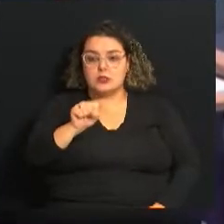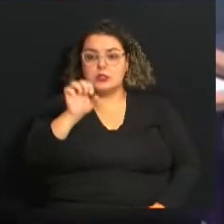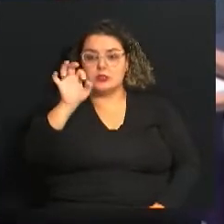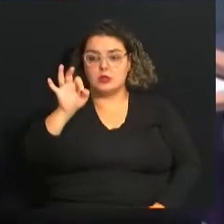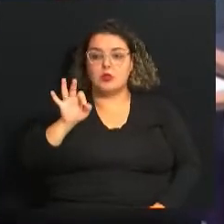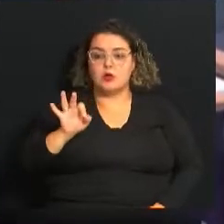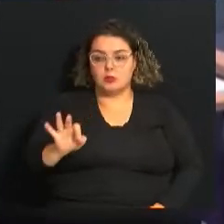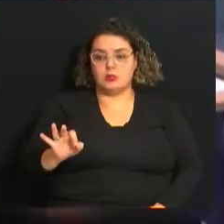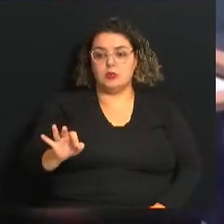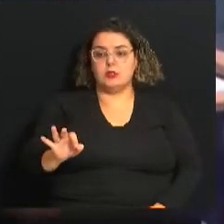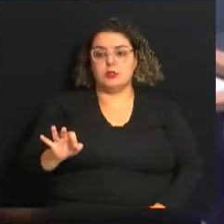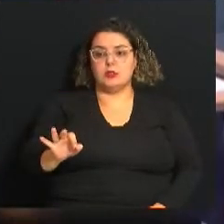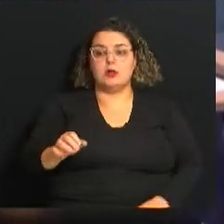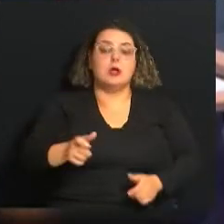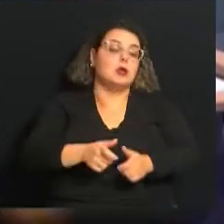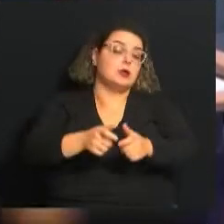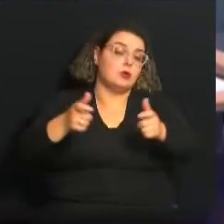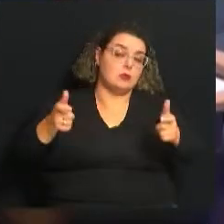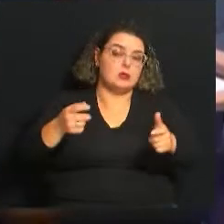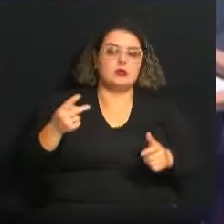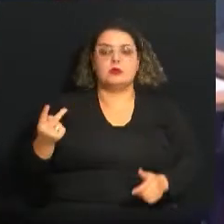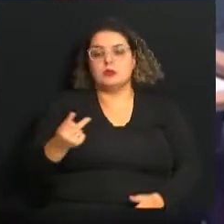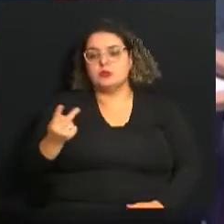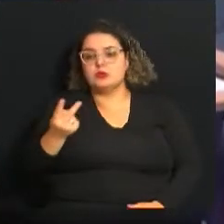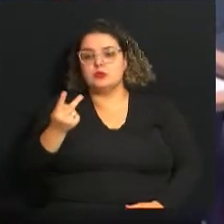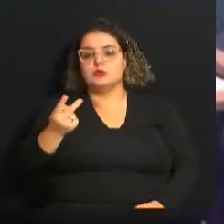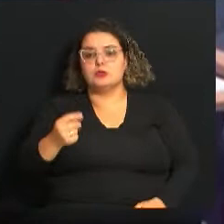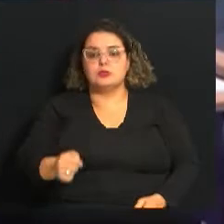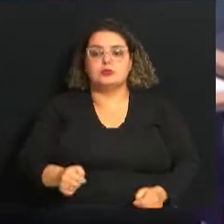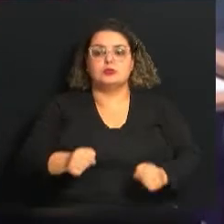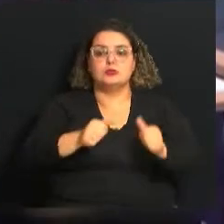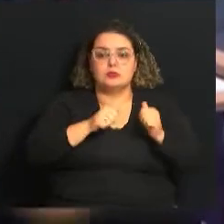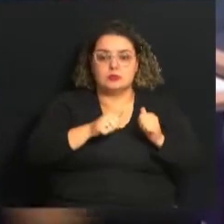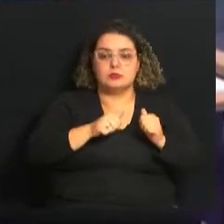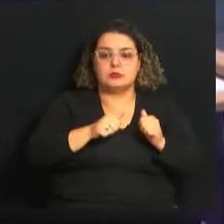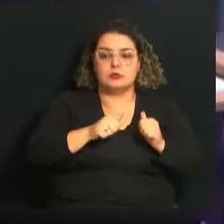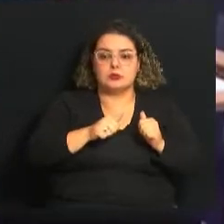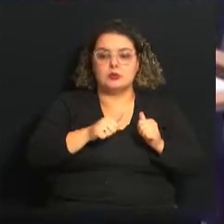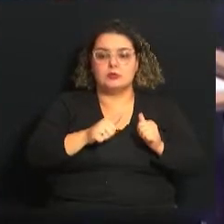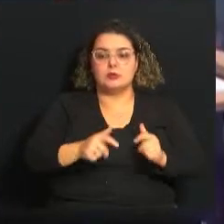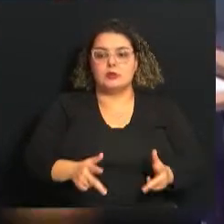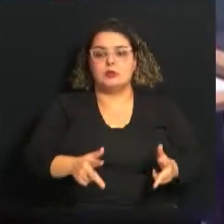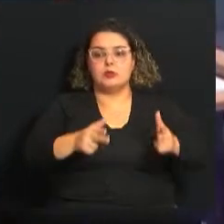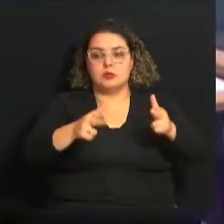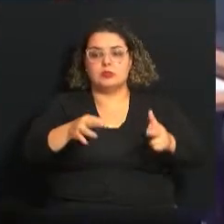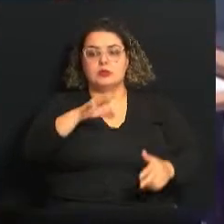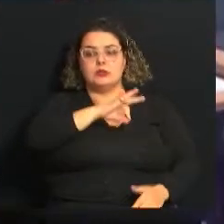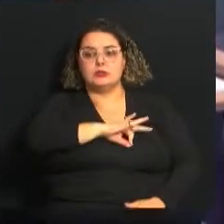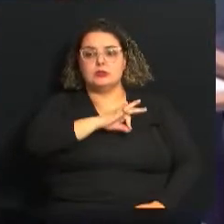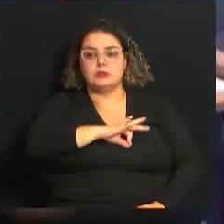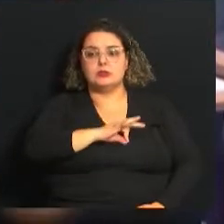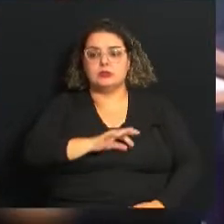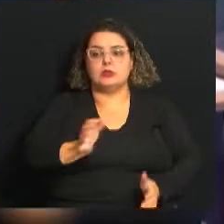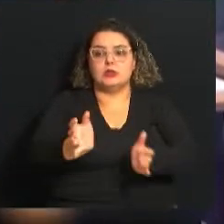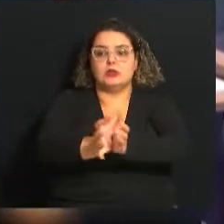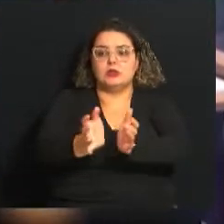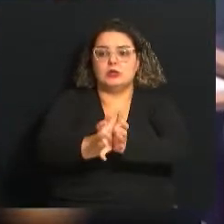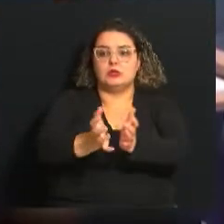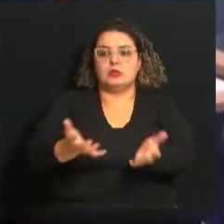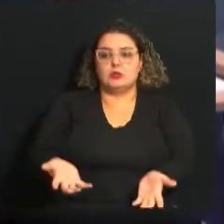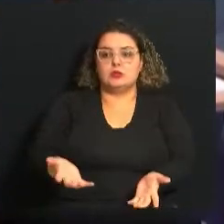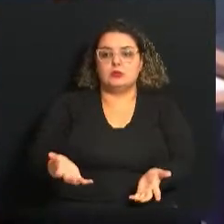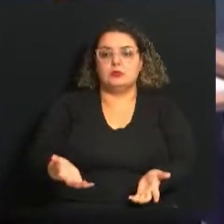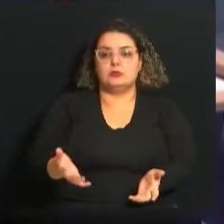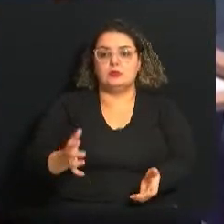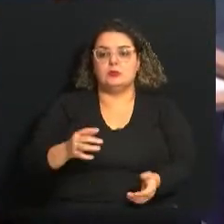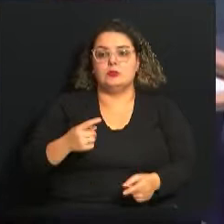25,68% e aumentando os valores dos benefícios, devido ao congelamento salarial da categoria por conta dos efeitos da